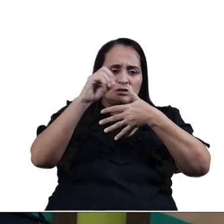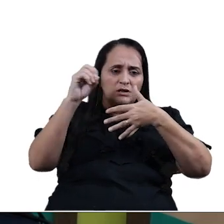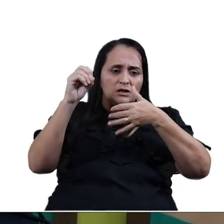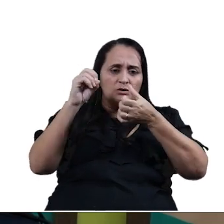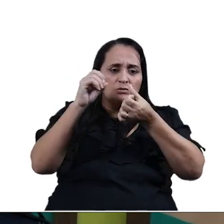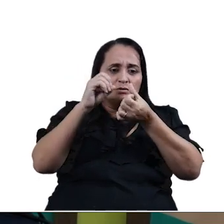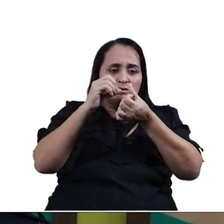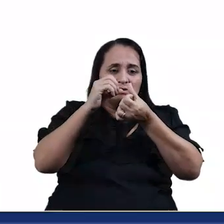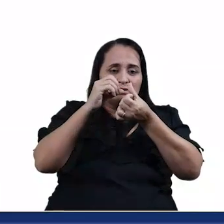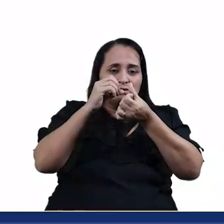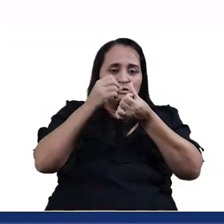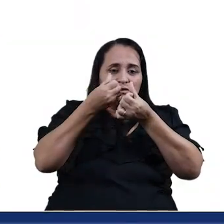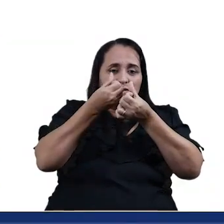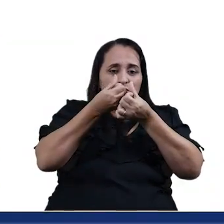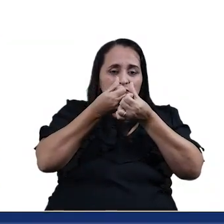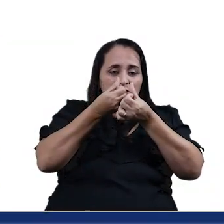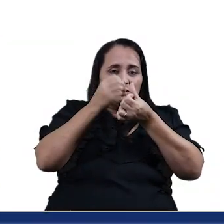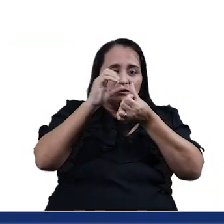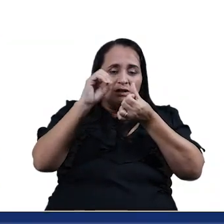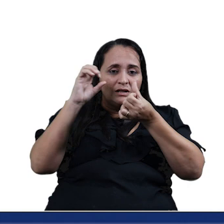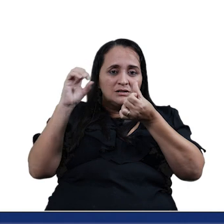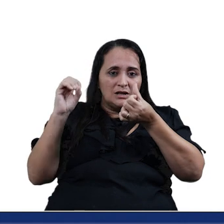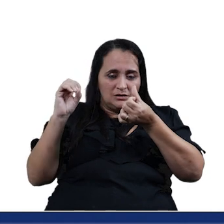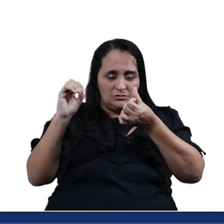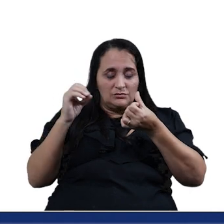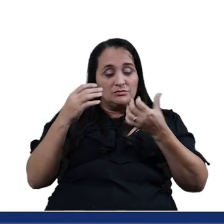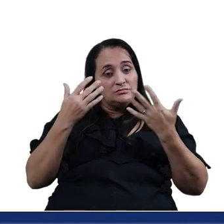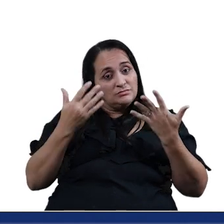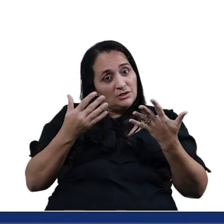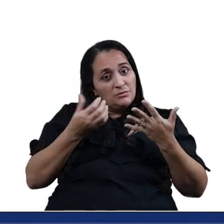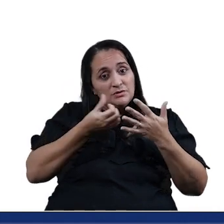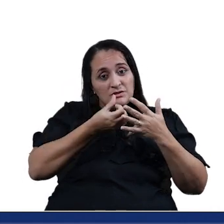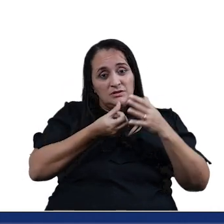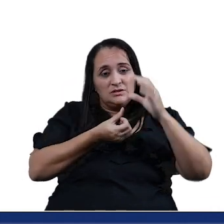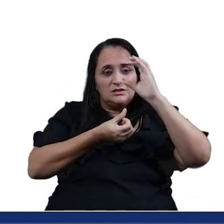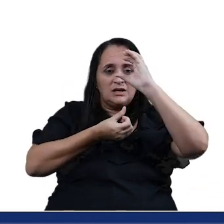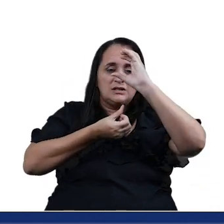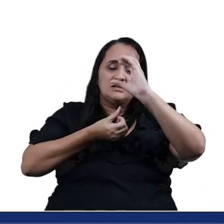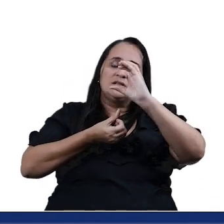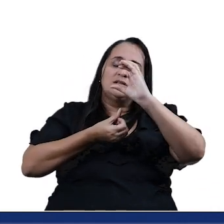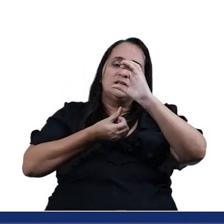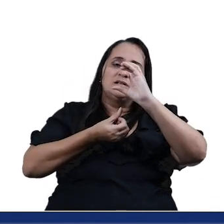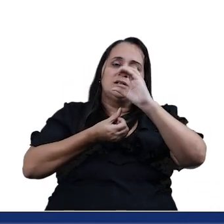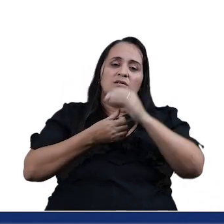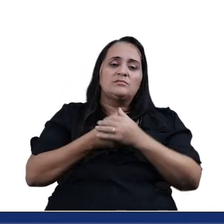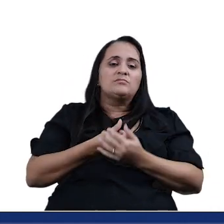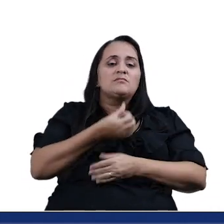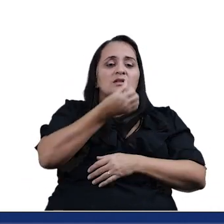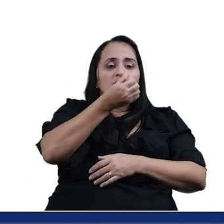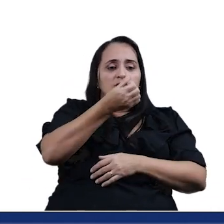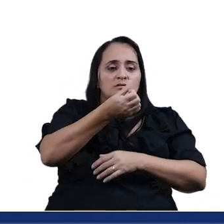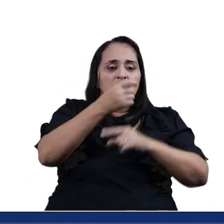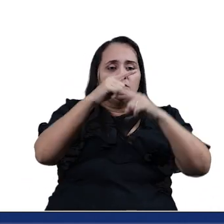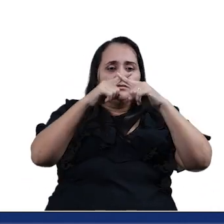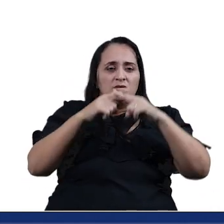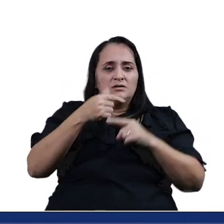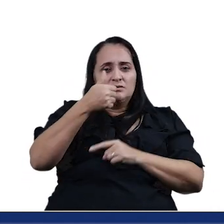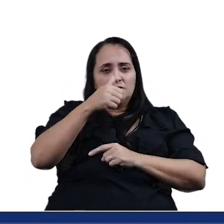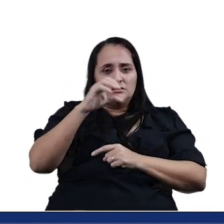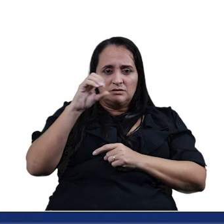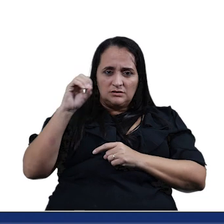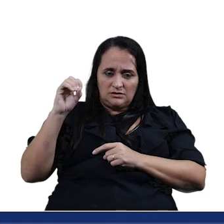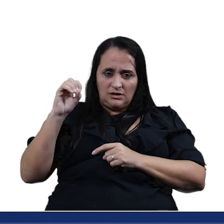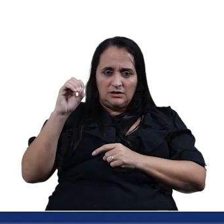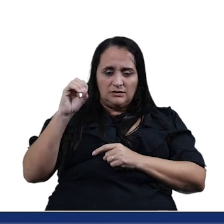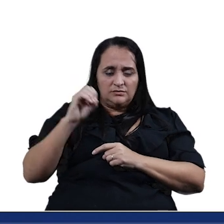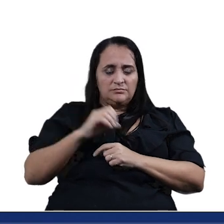600. Viu? 1, 2, 3, 4, 5, 6. 6 vezes a